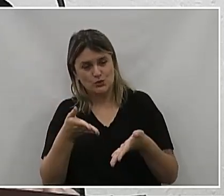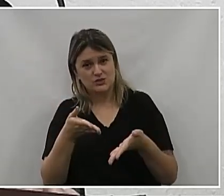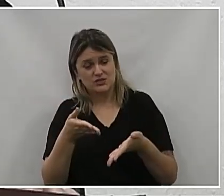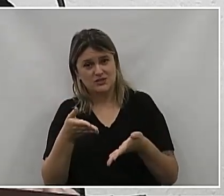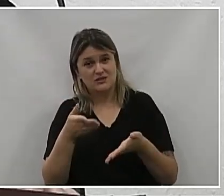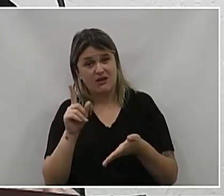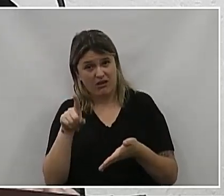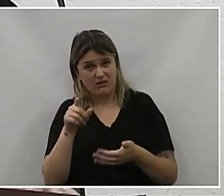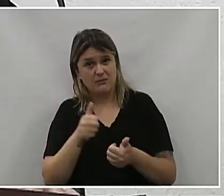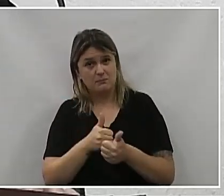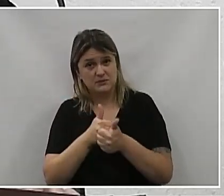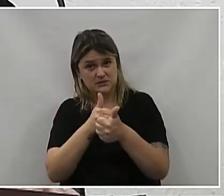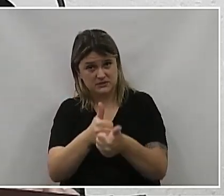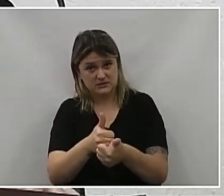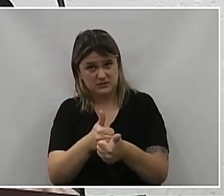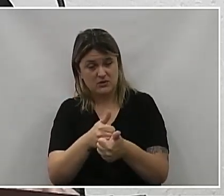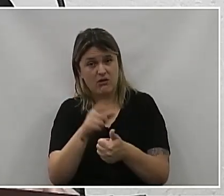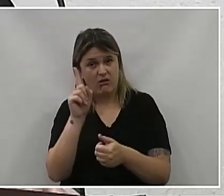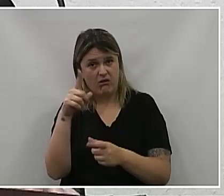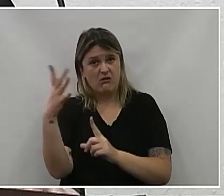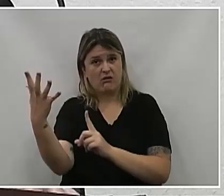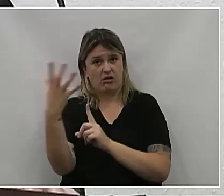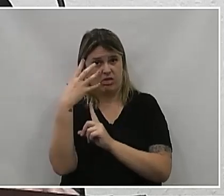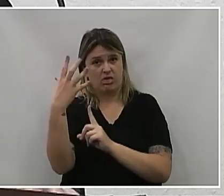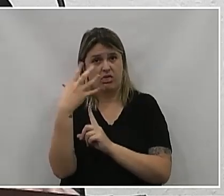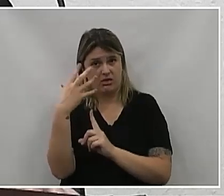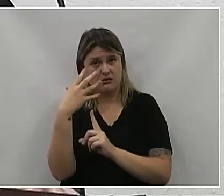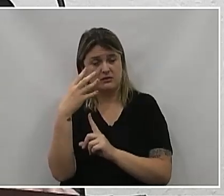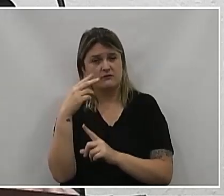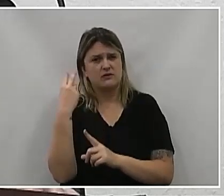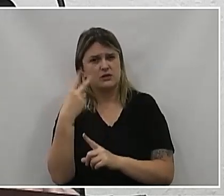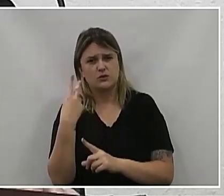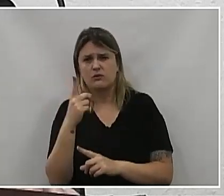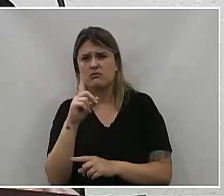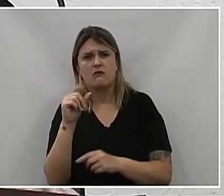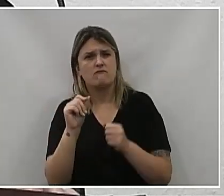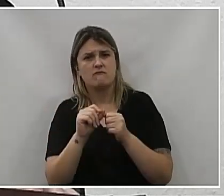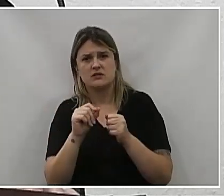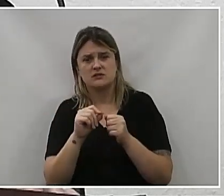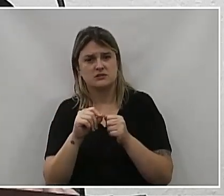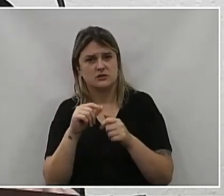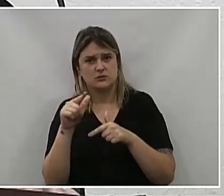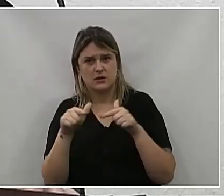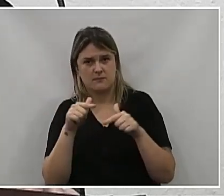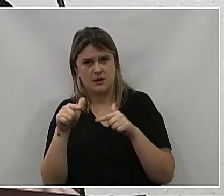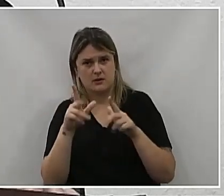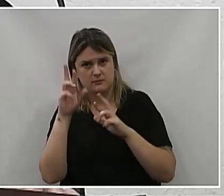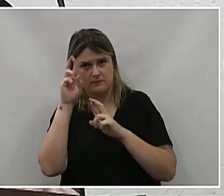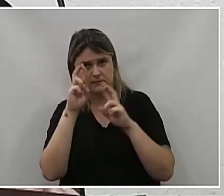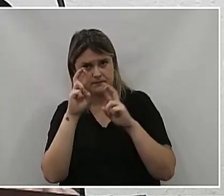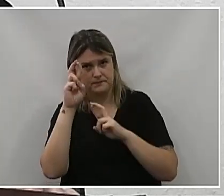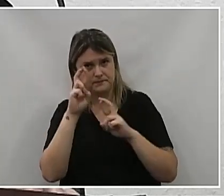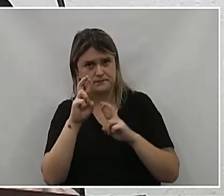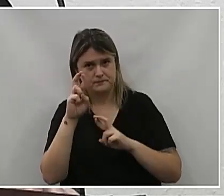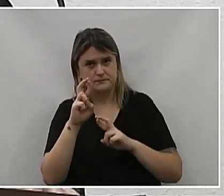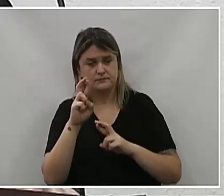uma perseguição e é uma intimidação para que o vereador não faça o seu trabalho de